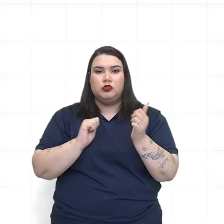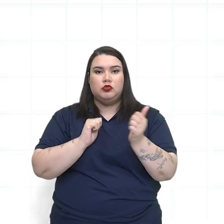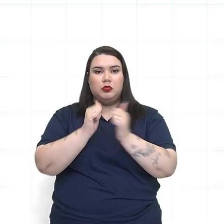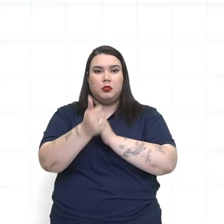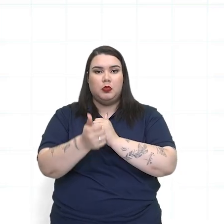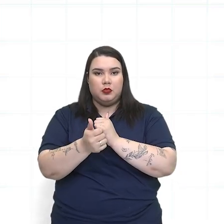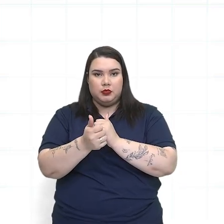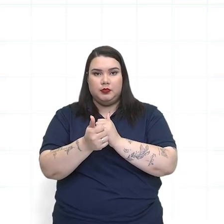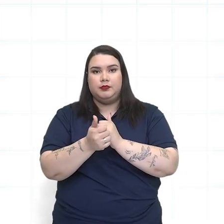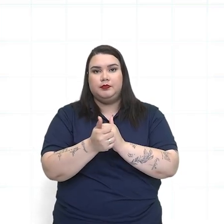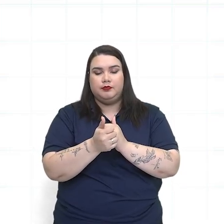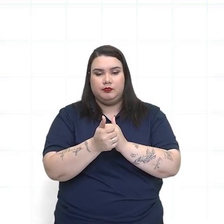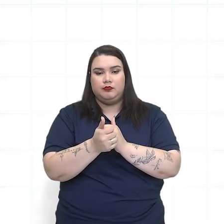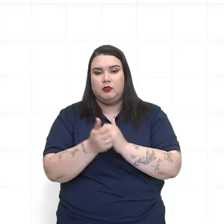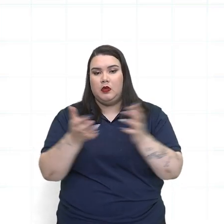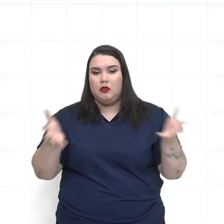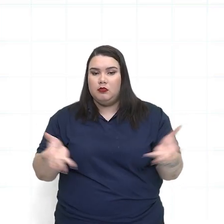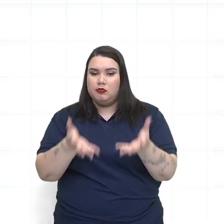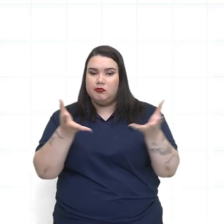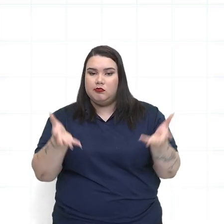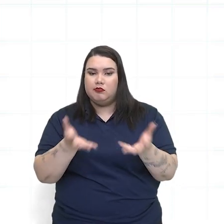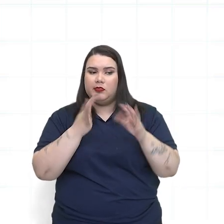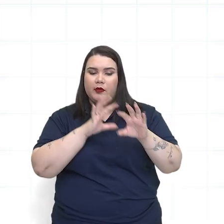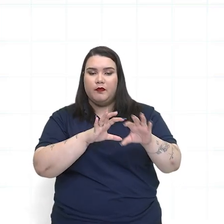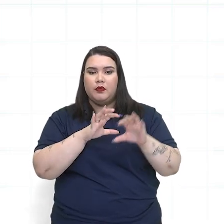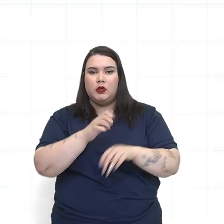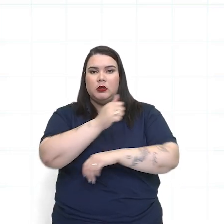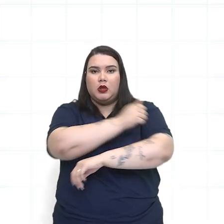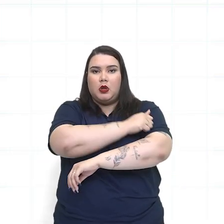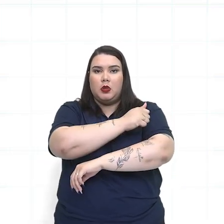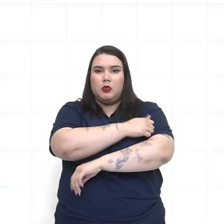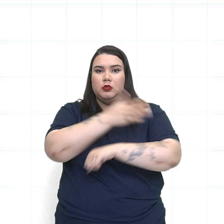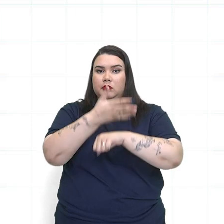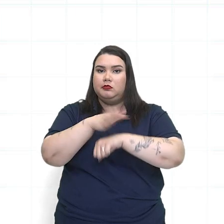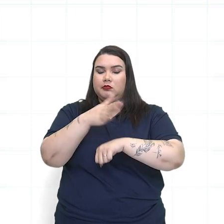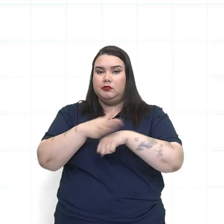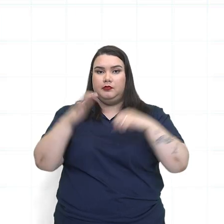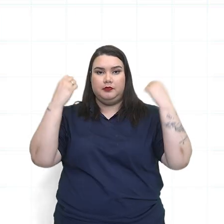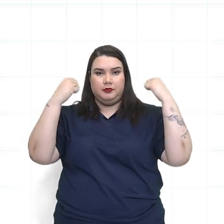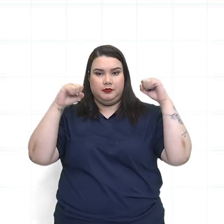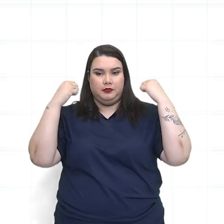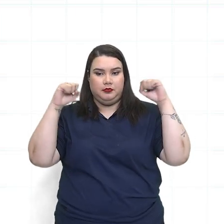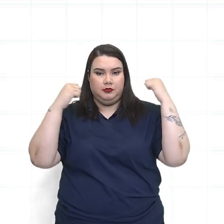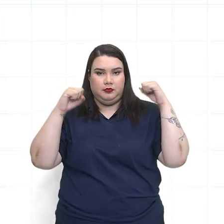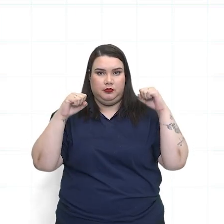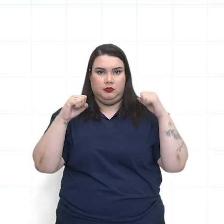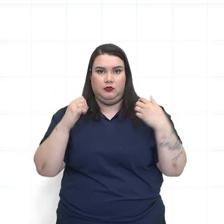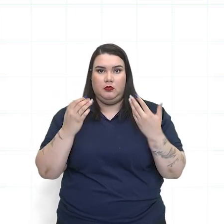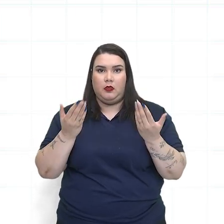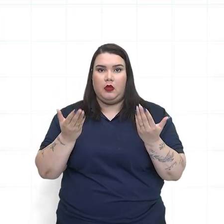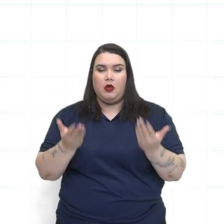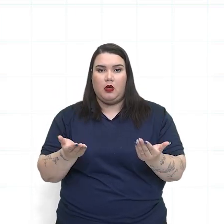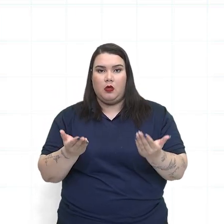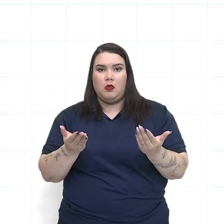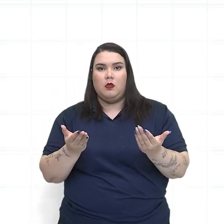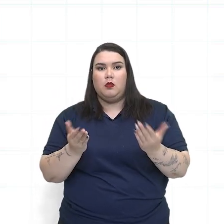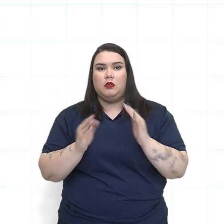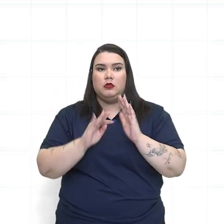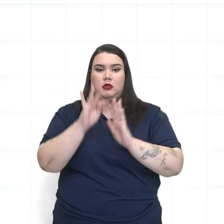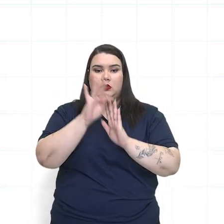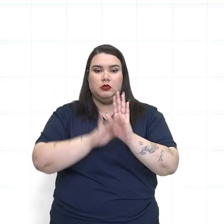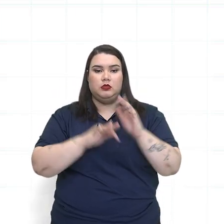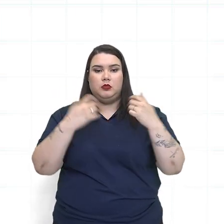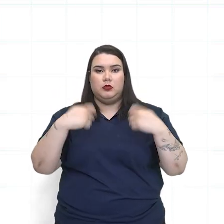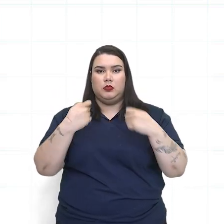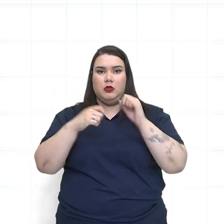recreativa, né? Que vai incentivar os alunos à prática de atividades físicas. Então, o texto tem que